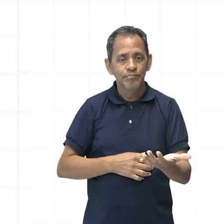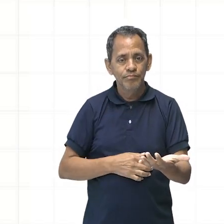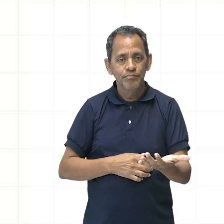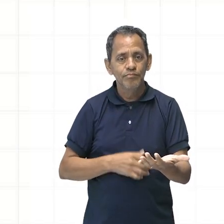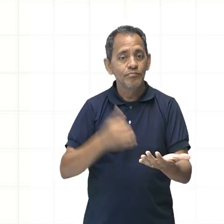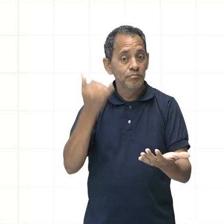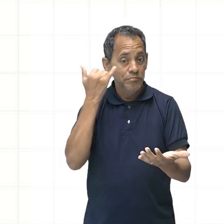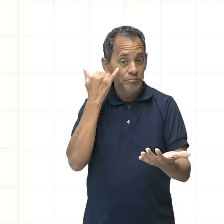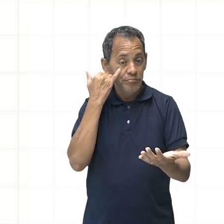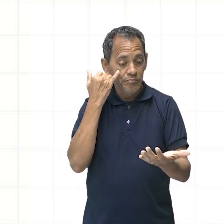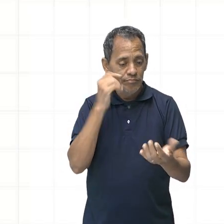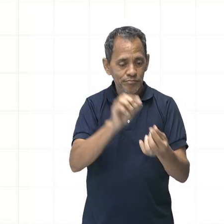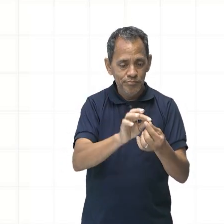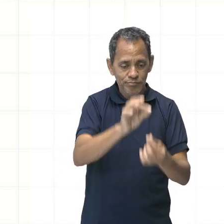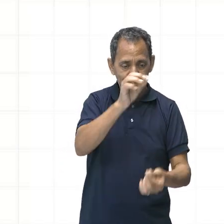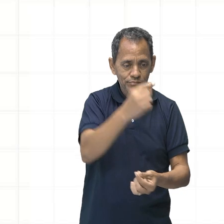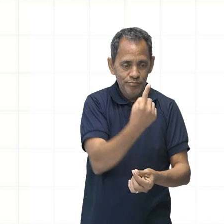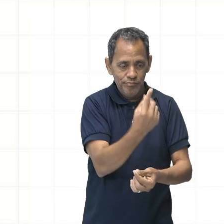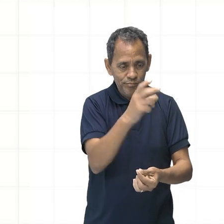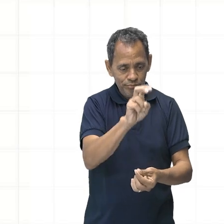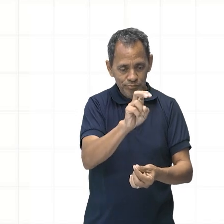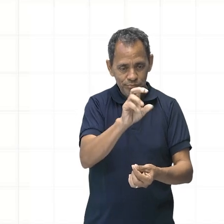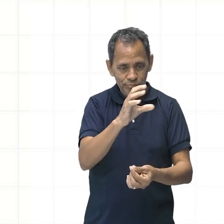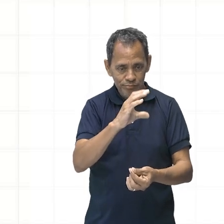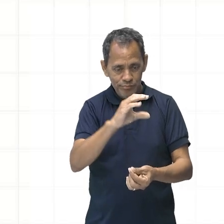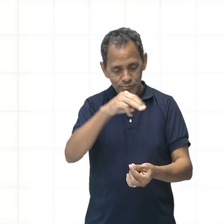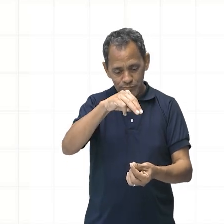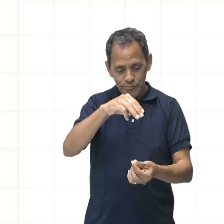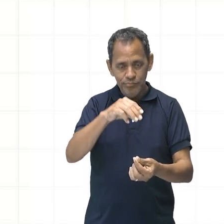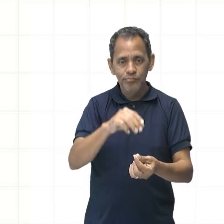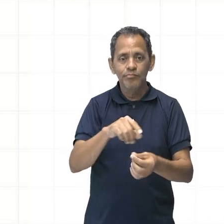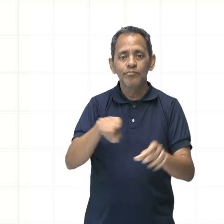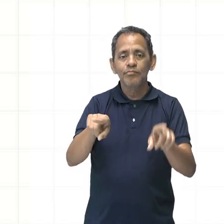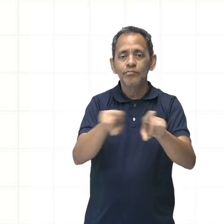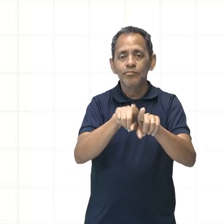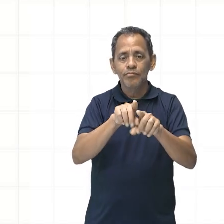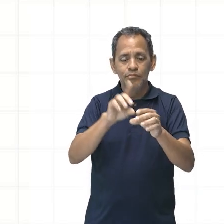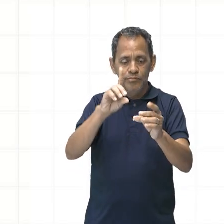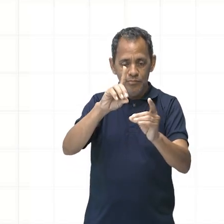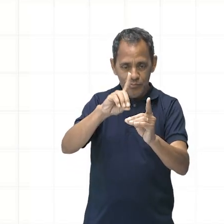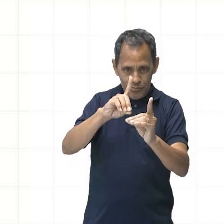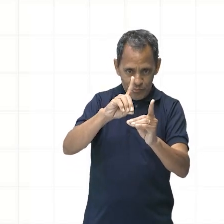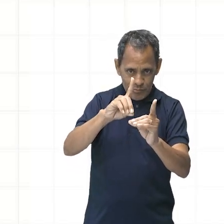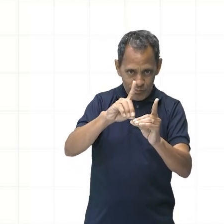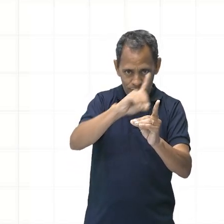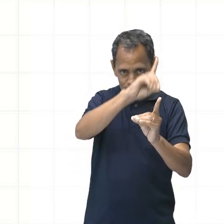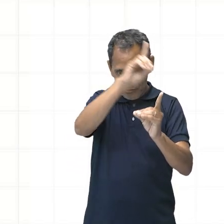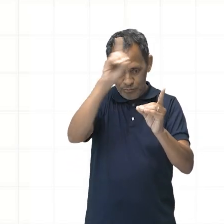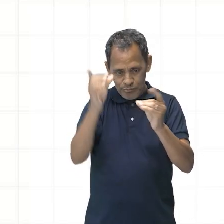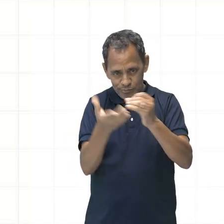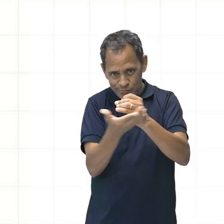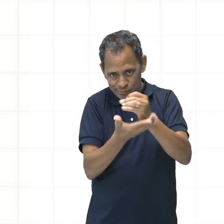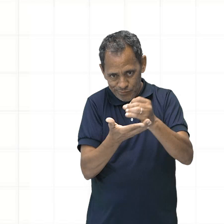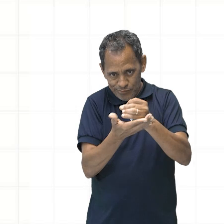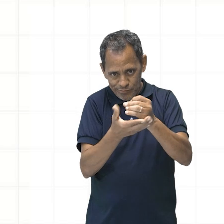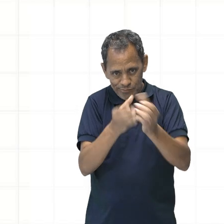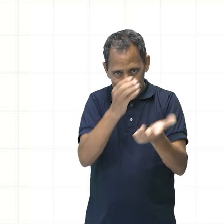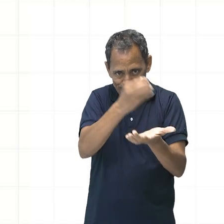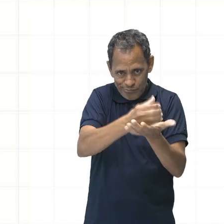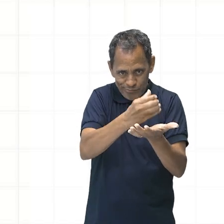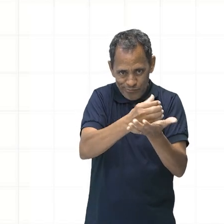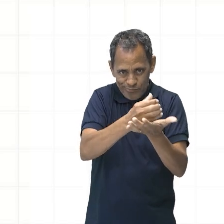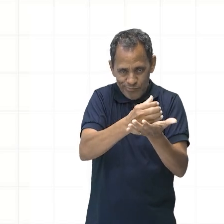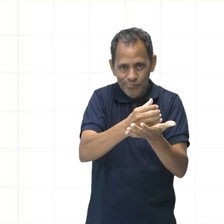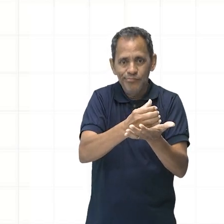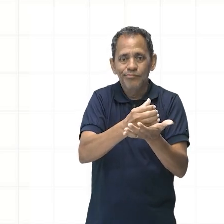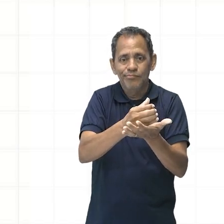altura do copo, que é de 15 centímetros, e ele te dá o diâmetro da base do copo, que é um cilindro,